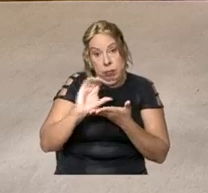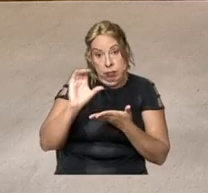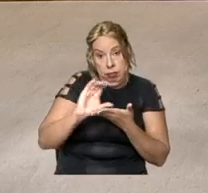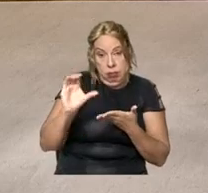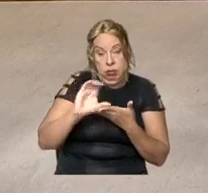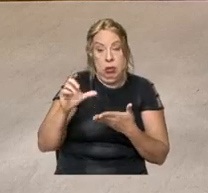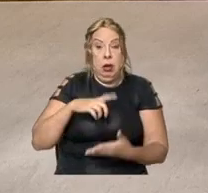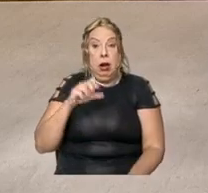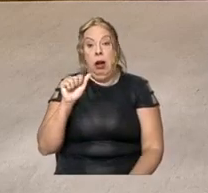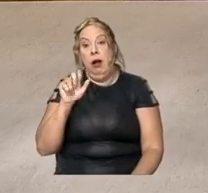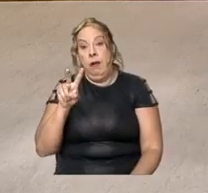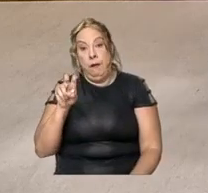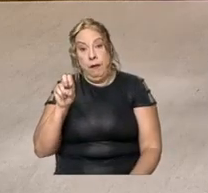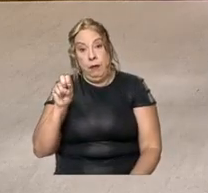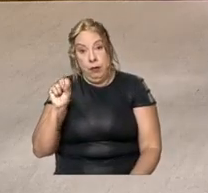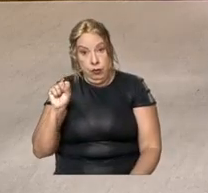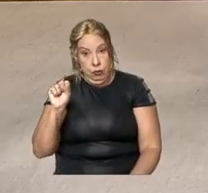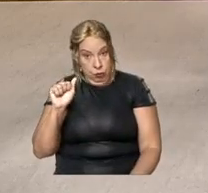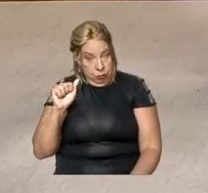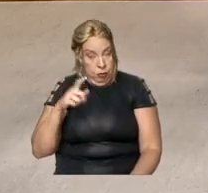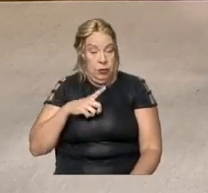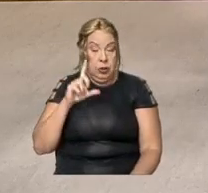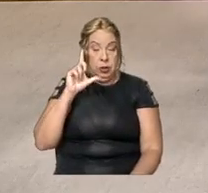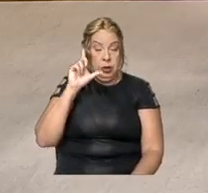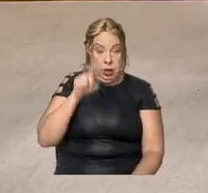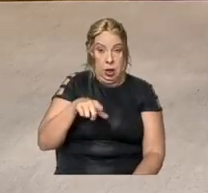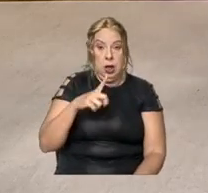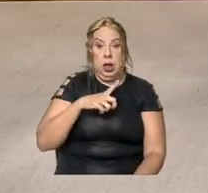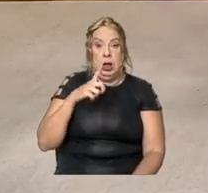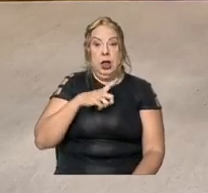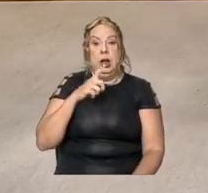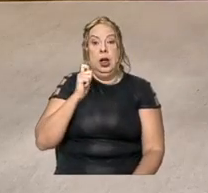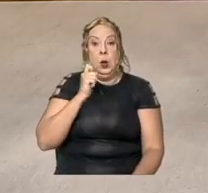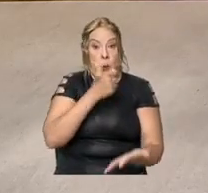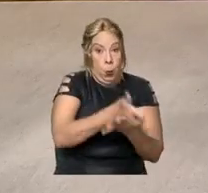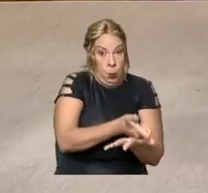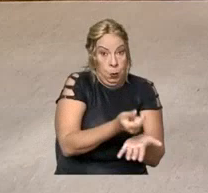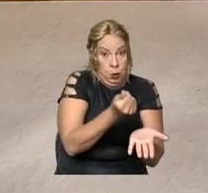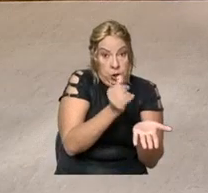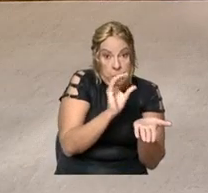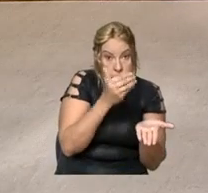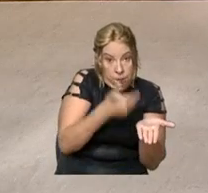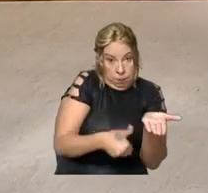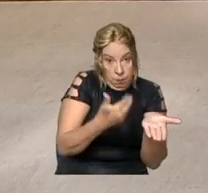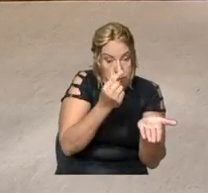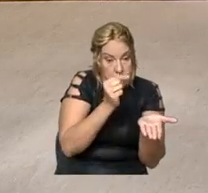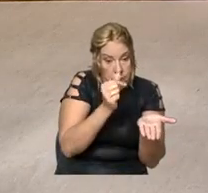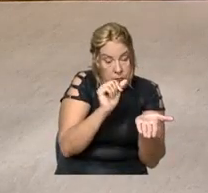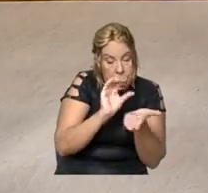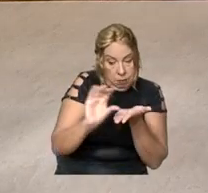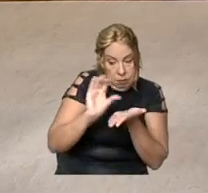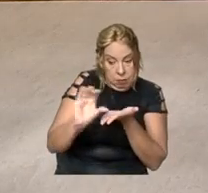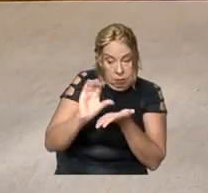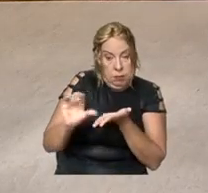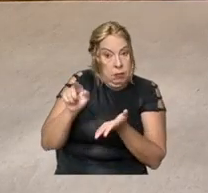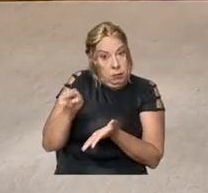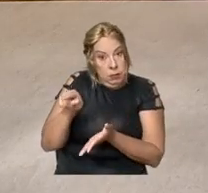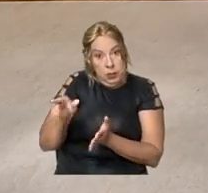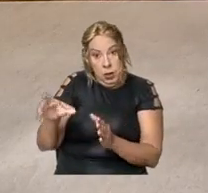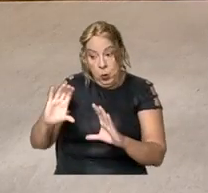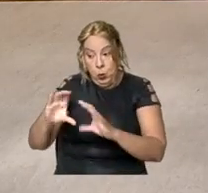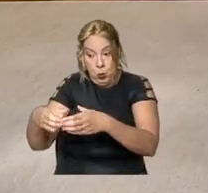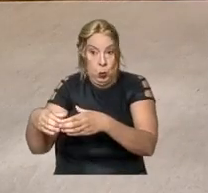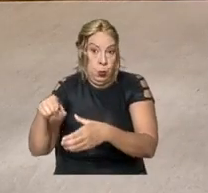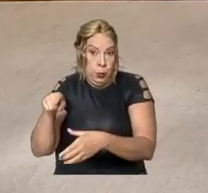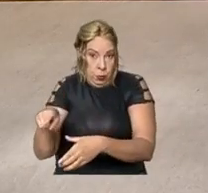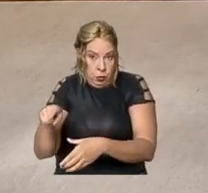é sensacional. Ao adquirir, você já ajuda a Vozes, que é uma associação que contribui com muitas famílias há muitos anos,